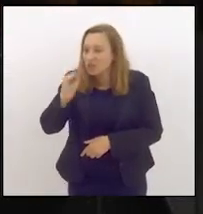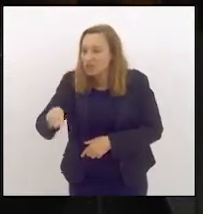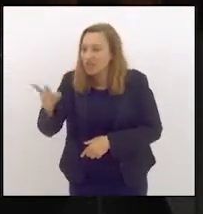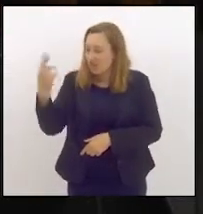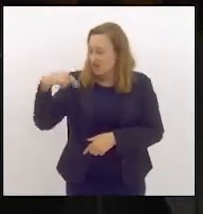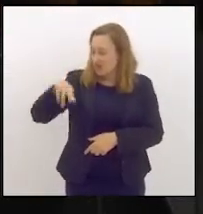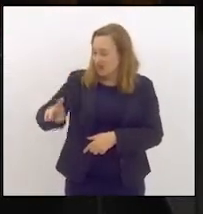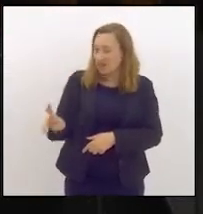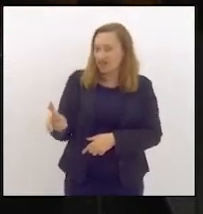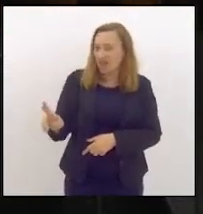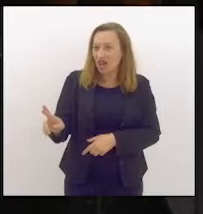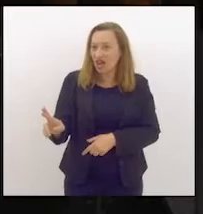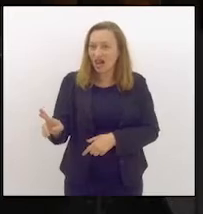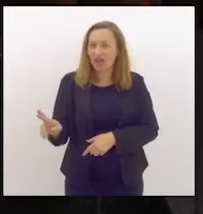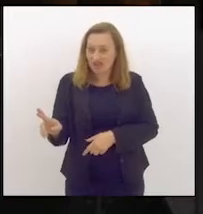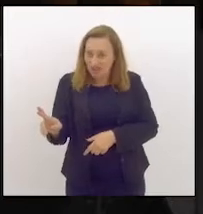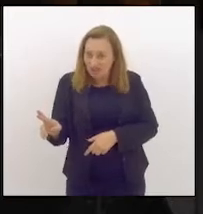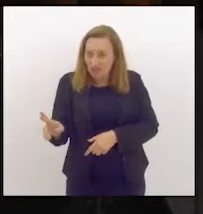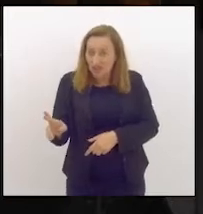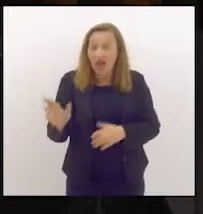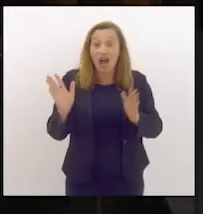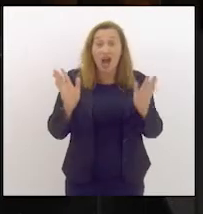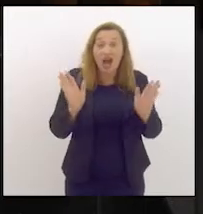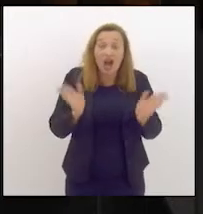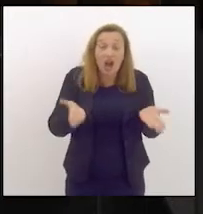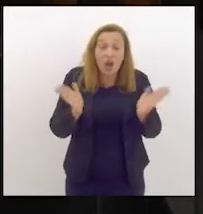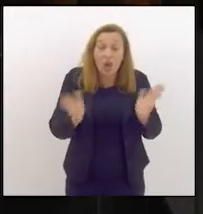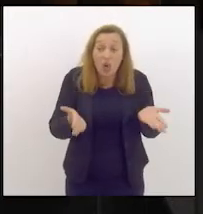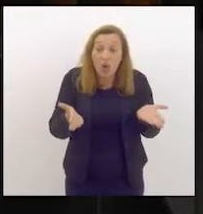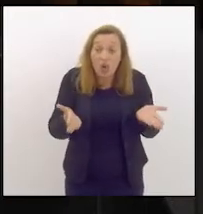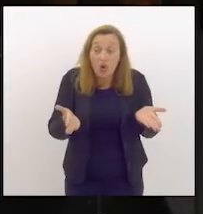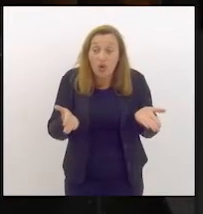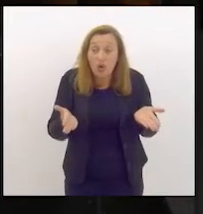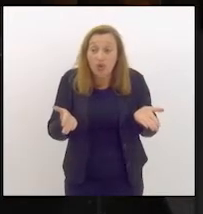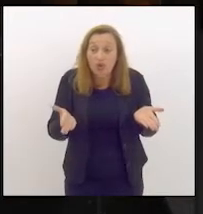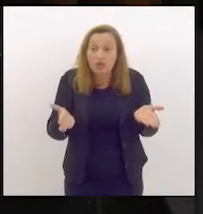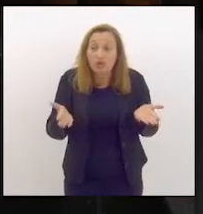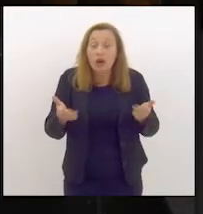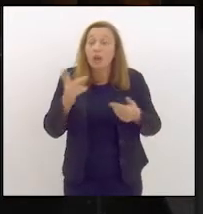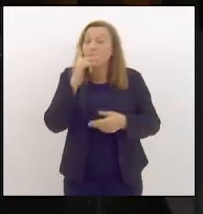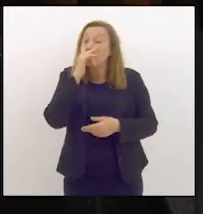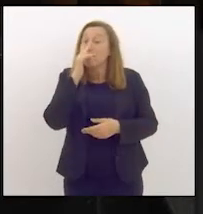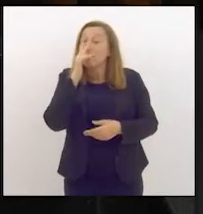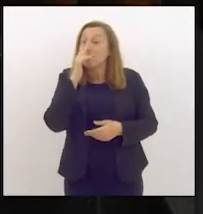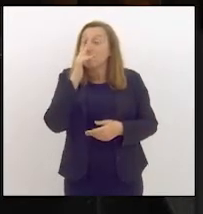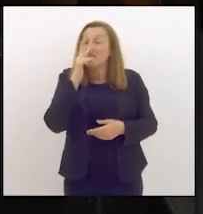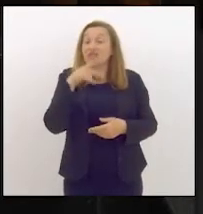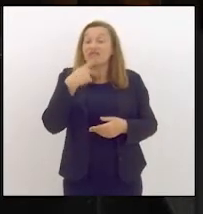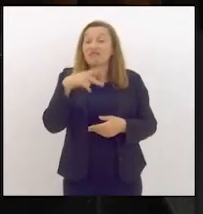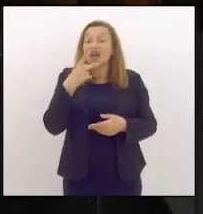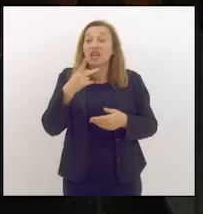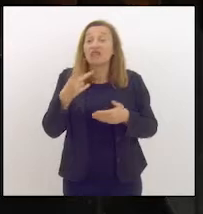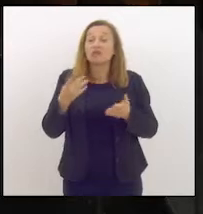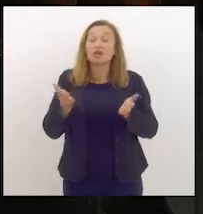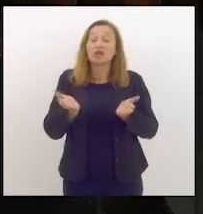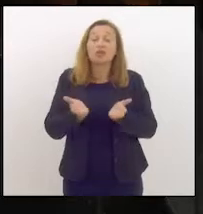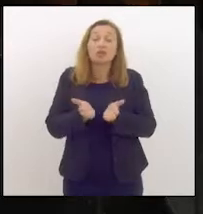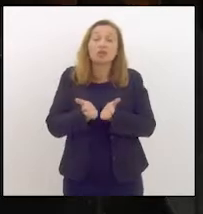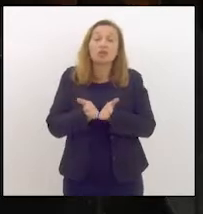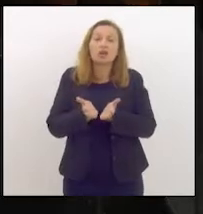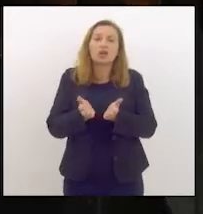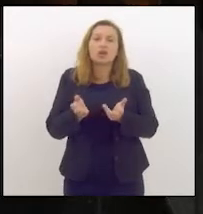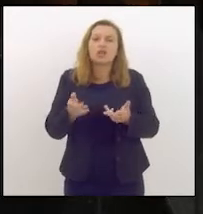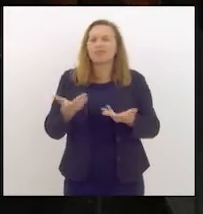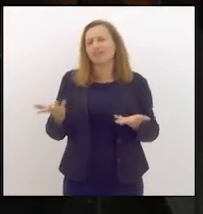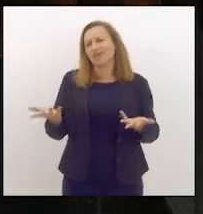apregoava a balbúrdia se tornou o mais Cristão dos cristãos tudo na